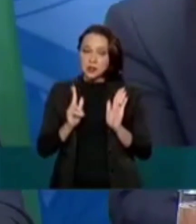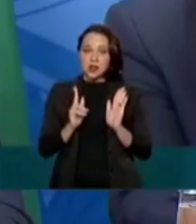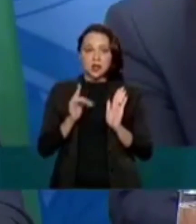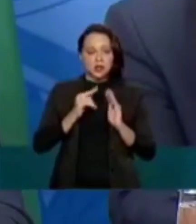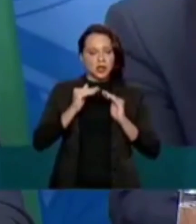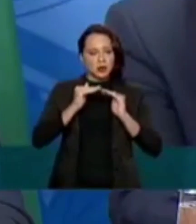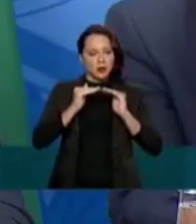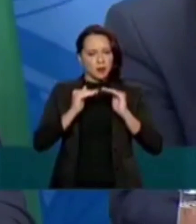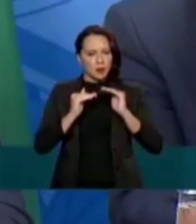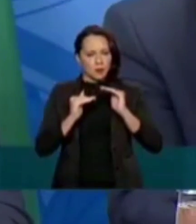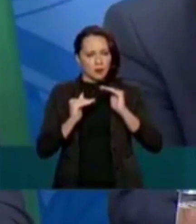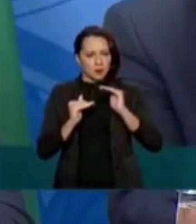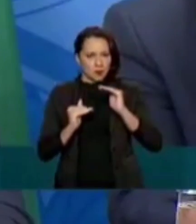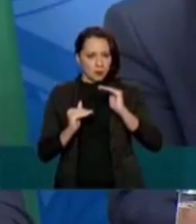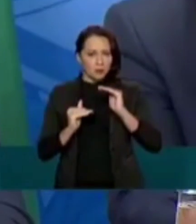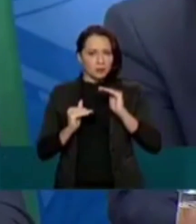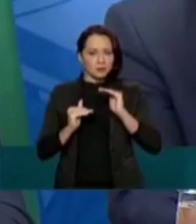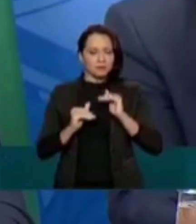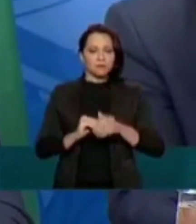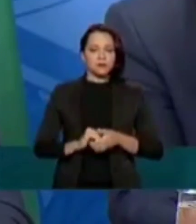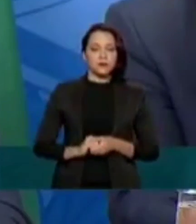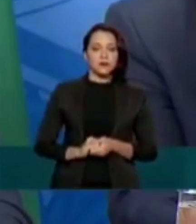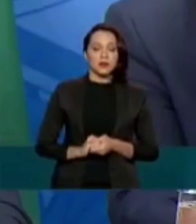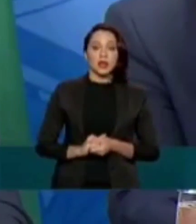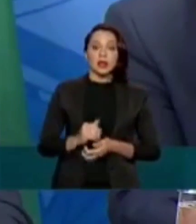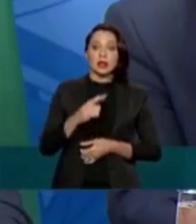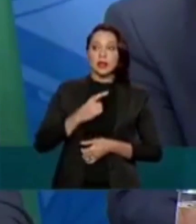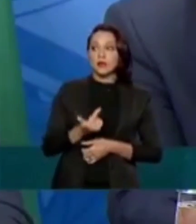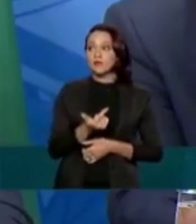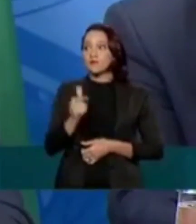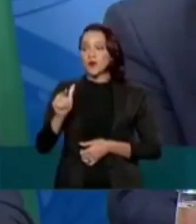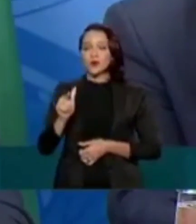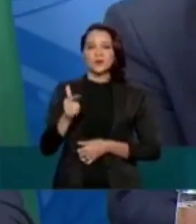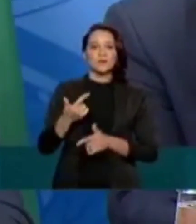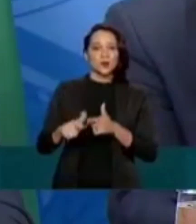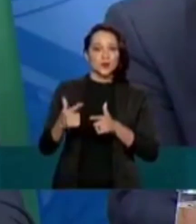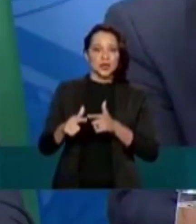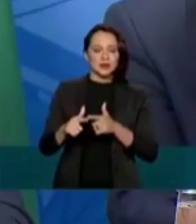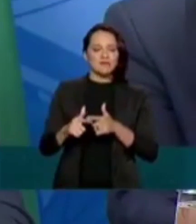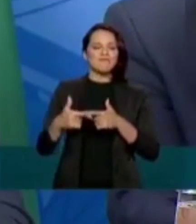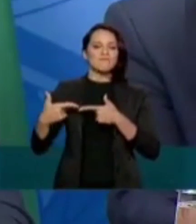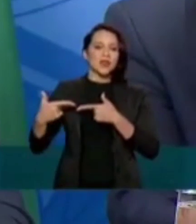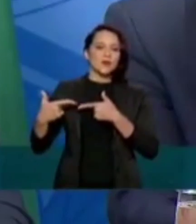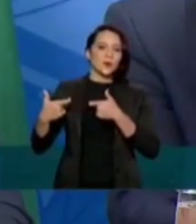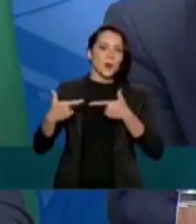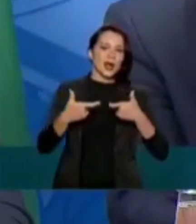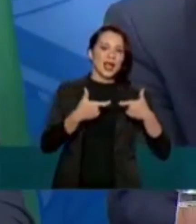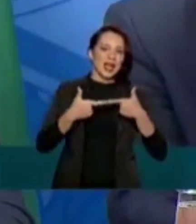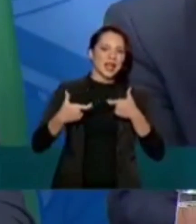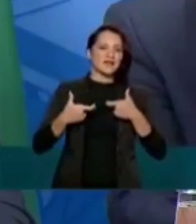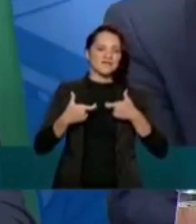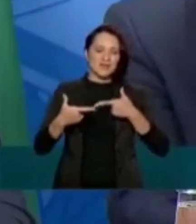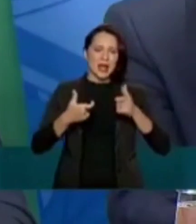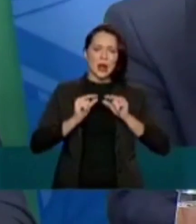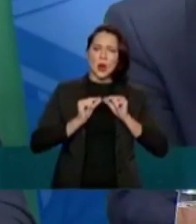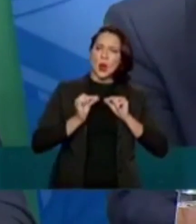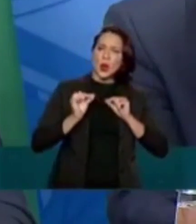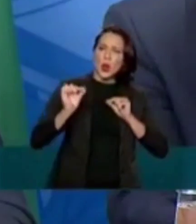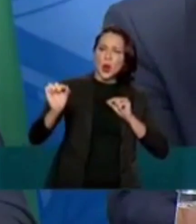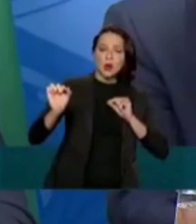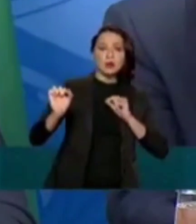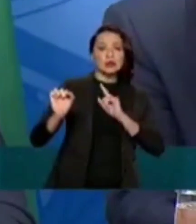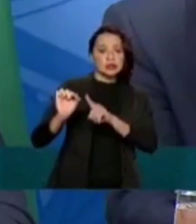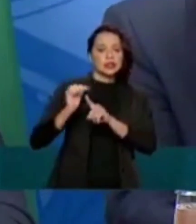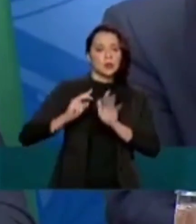está passando. E apareceu um outro problema, uma guerra a 10 mil quilômetros de distância, que